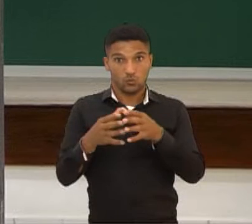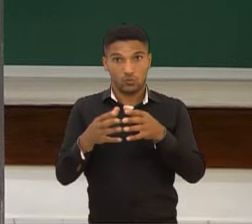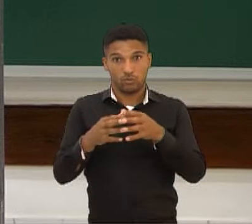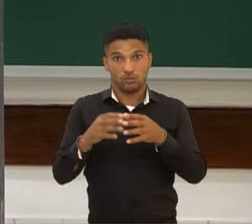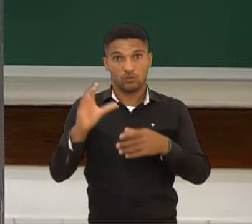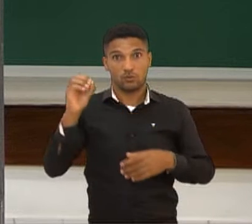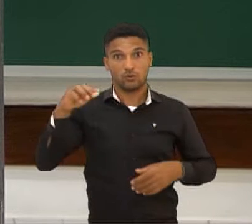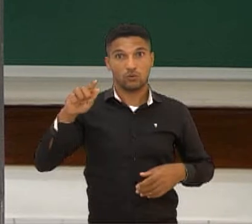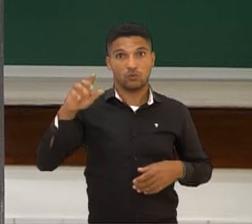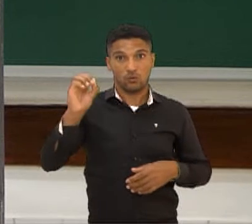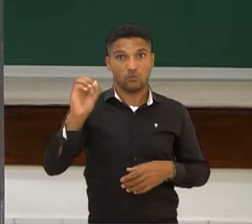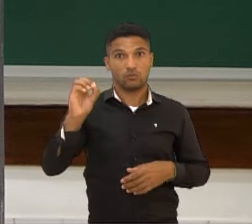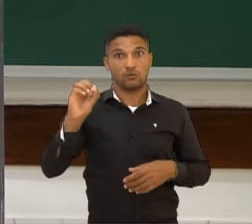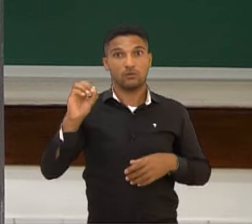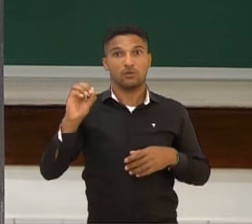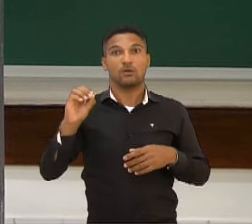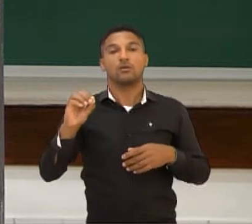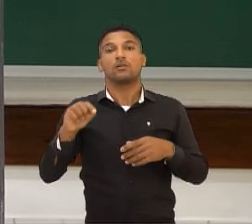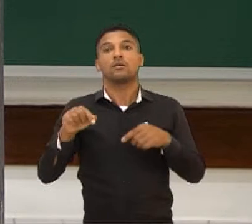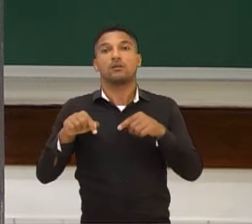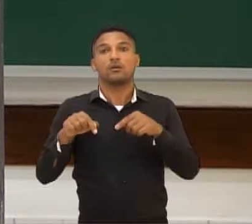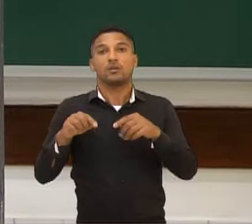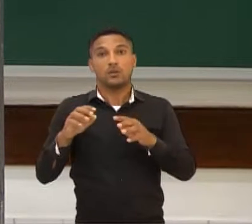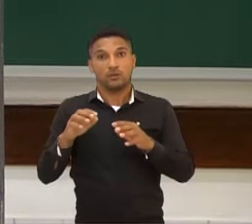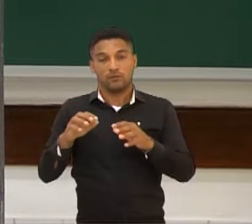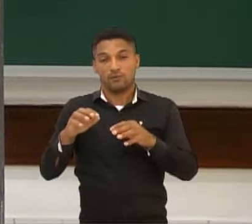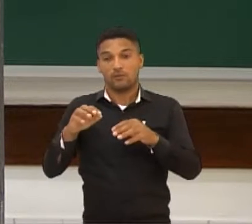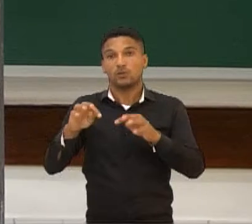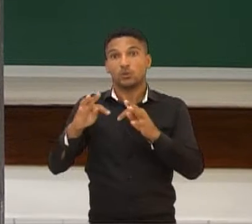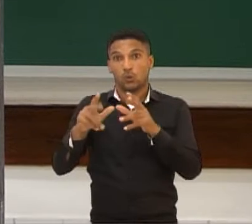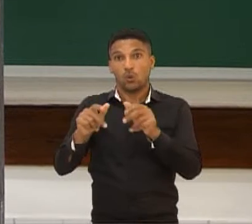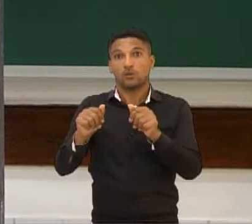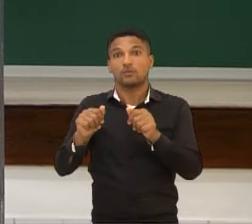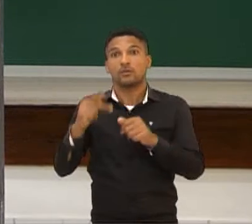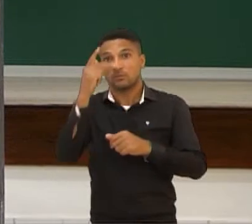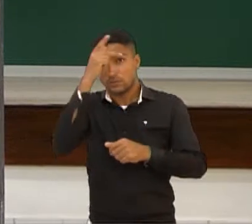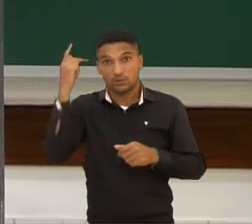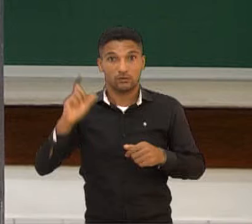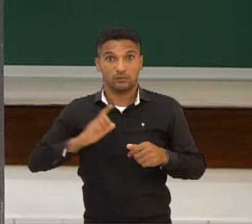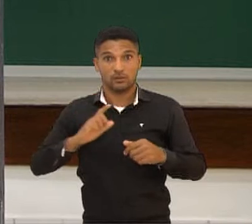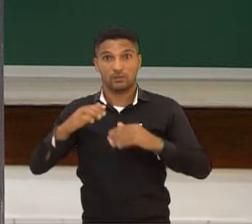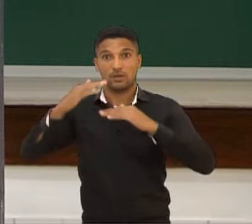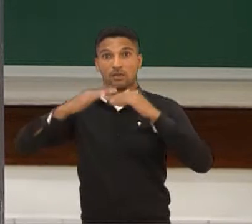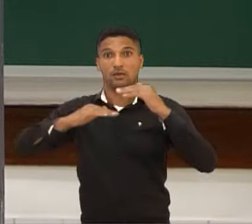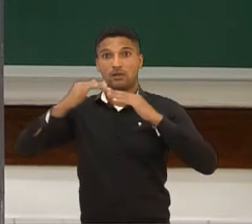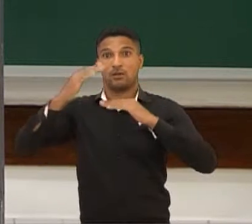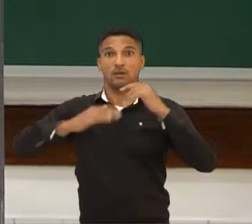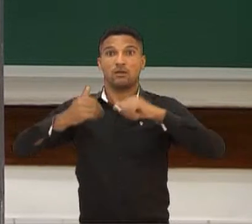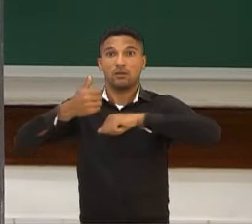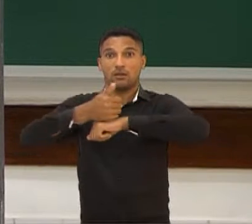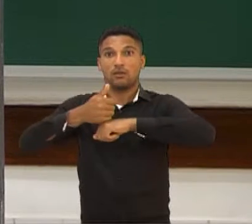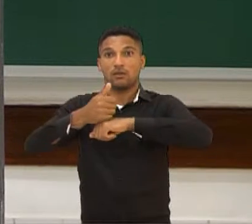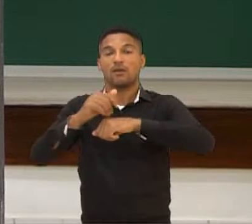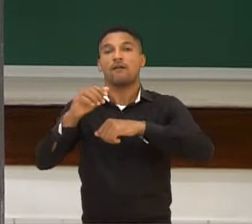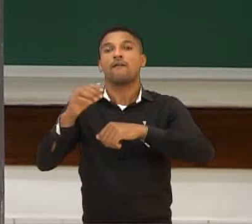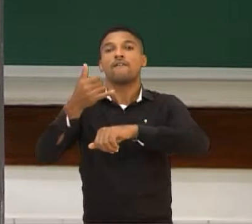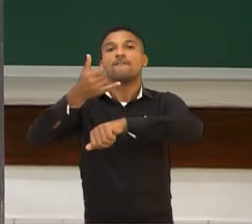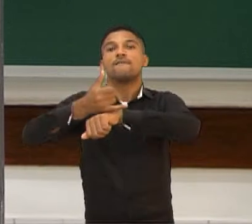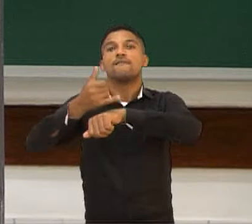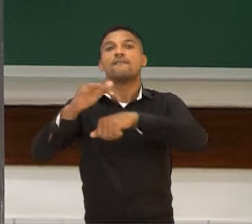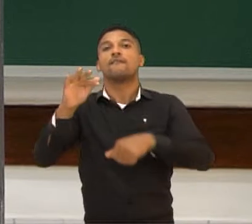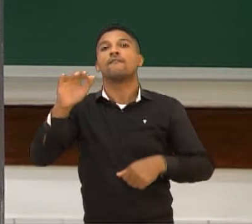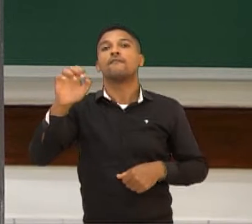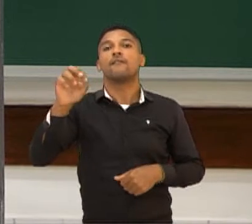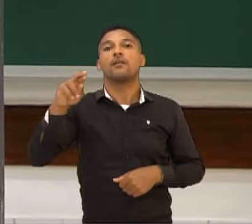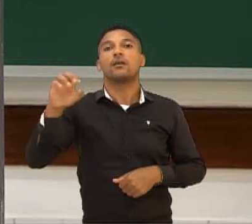todas as pessoas que eram ferreiros, elas eram consideradas ligadas à nobreza, porque elas detinham o